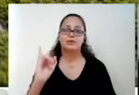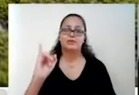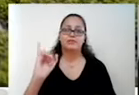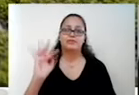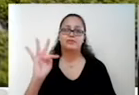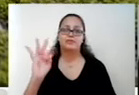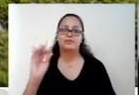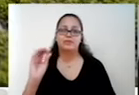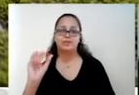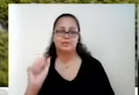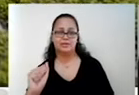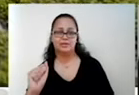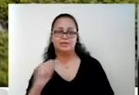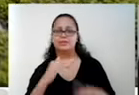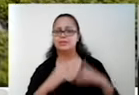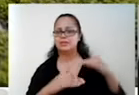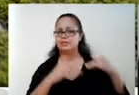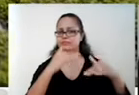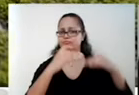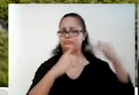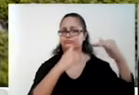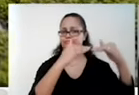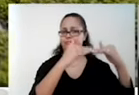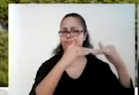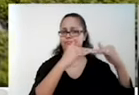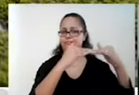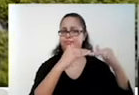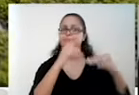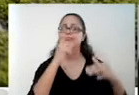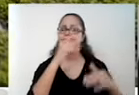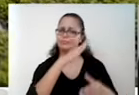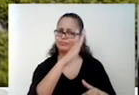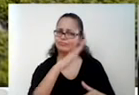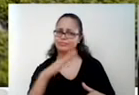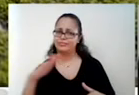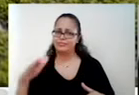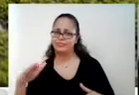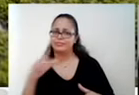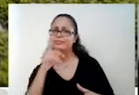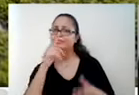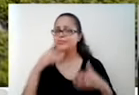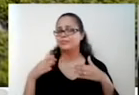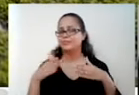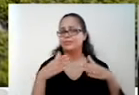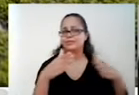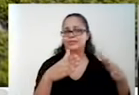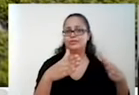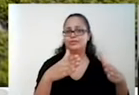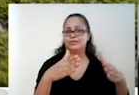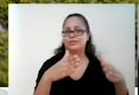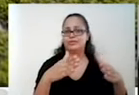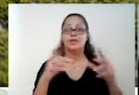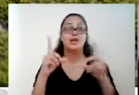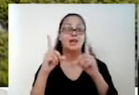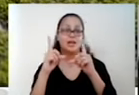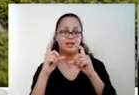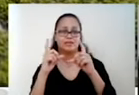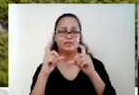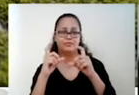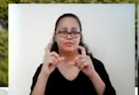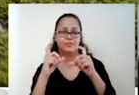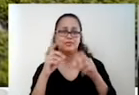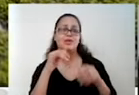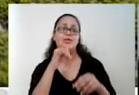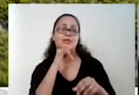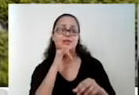algas verdes que estão presentes em vários ambientes aquáticos, no mar, rios, oceanos. Nessa foto tem um exemplo de uma briófita, ou seja,